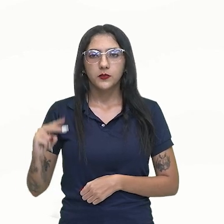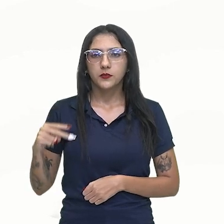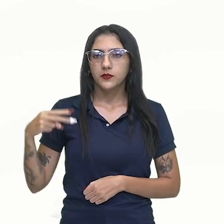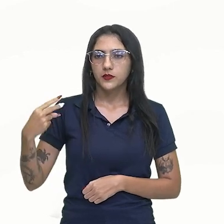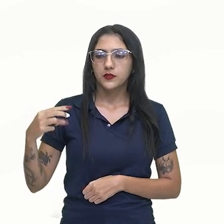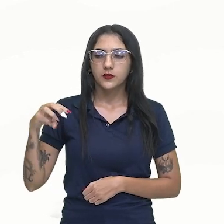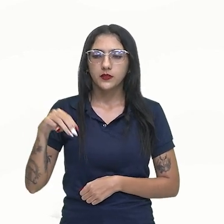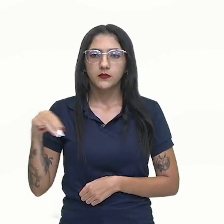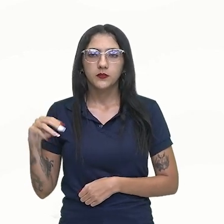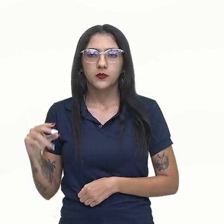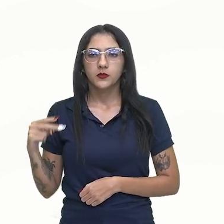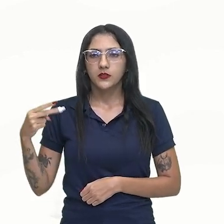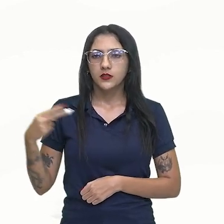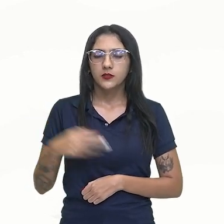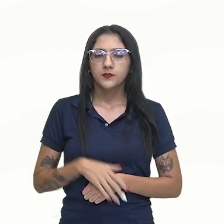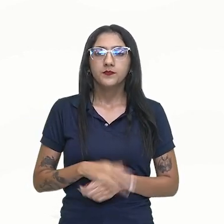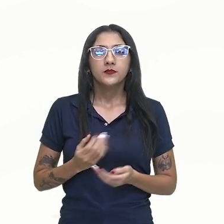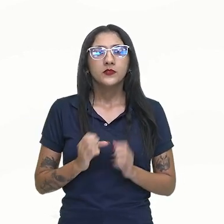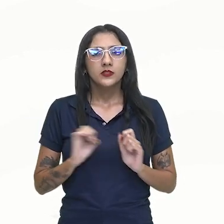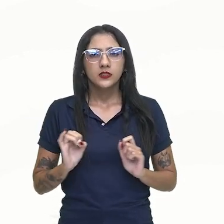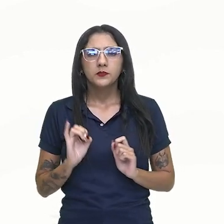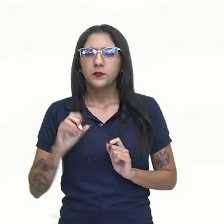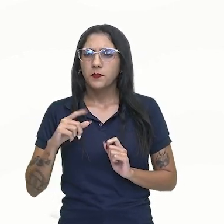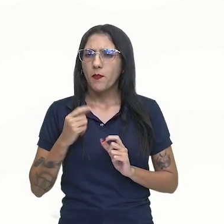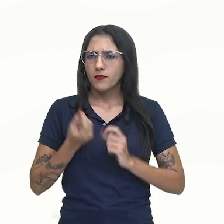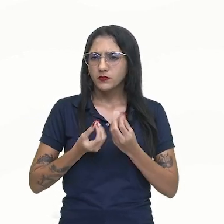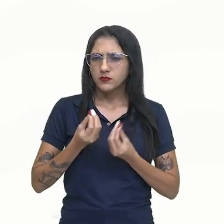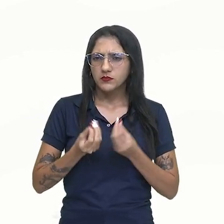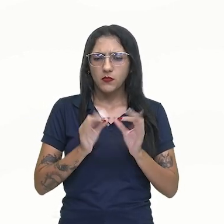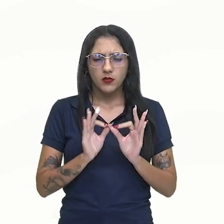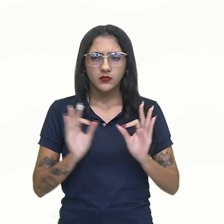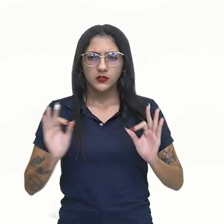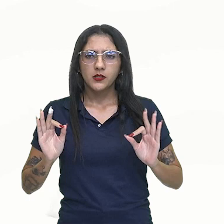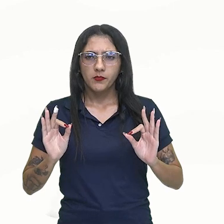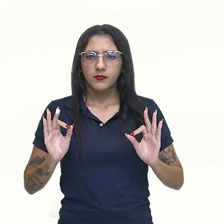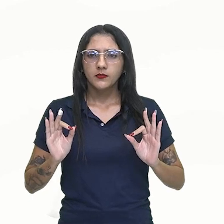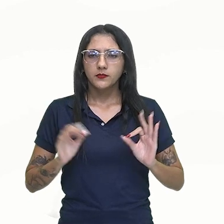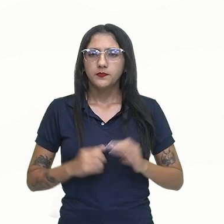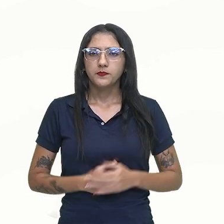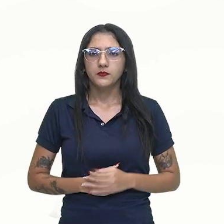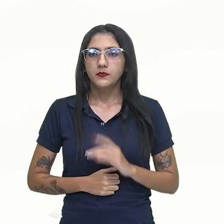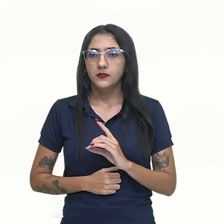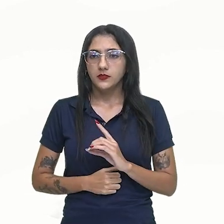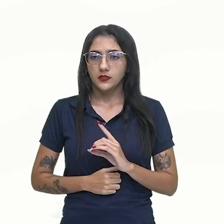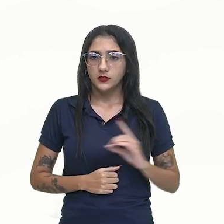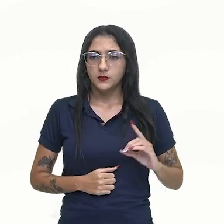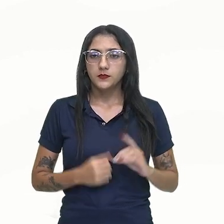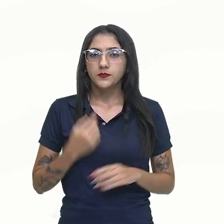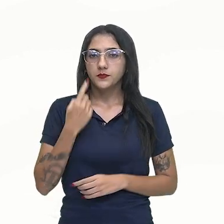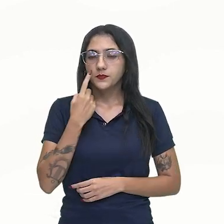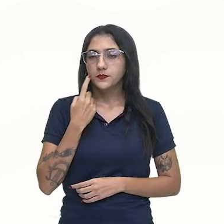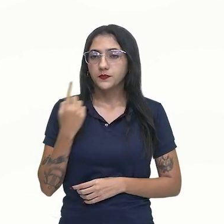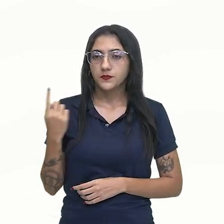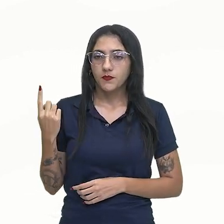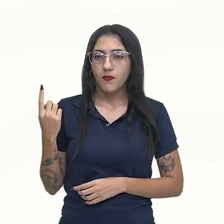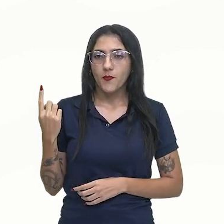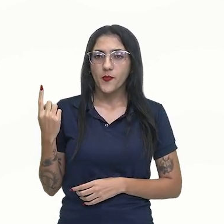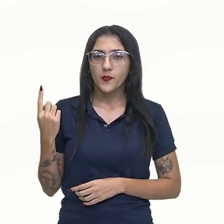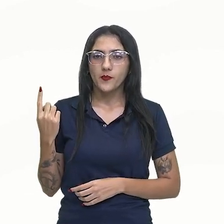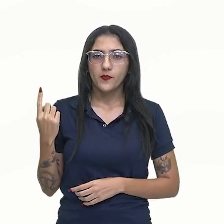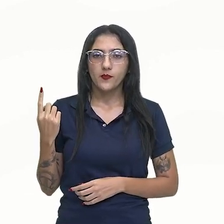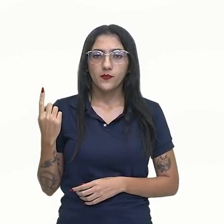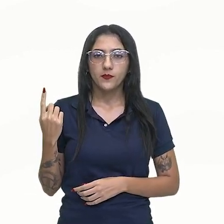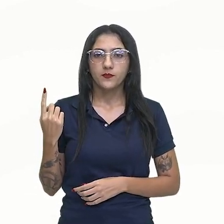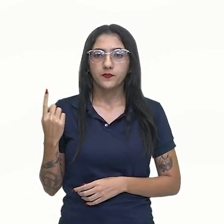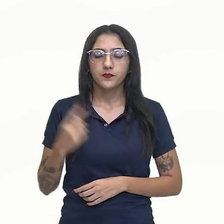minha conversão eu quero ir para uma unidade que está à direita, então nós vamos fazer multiplicações por 100,